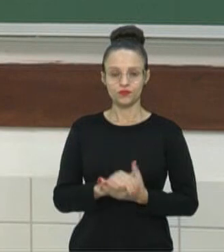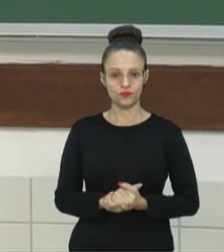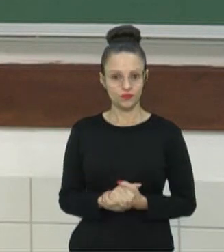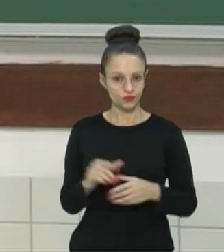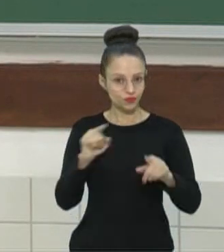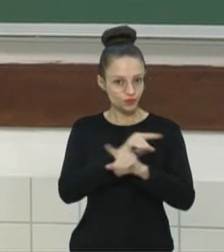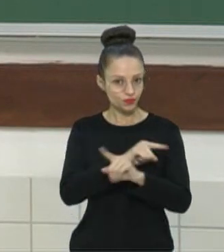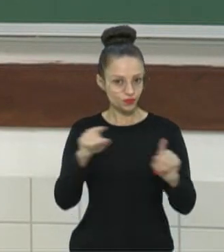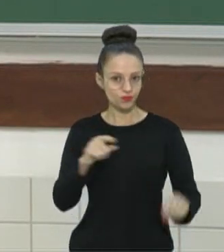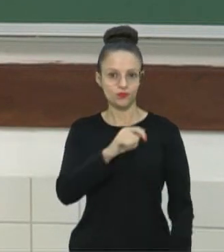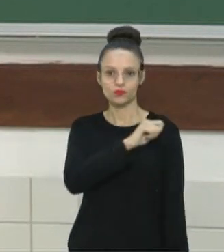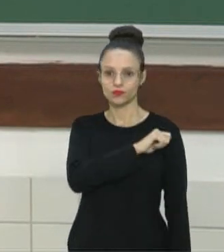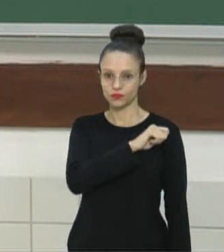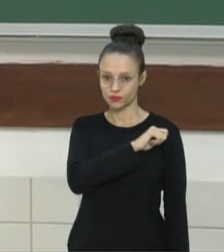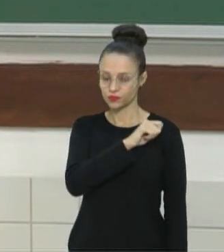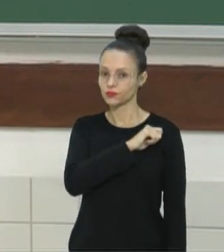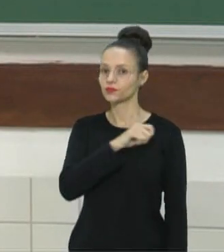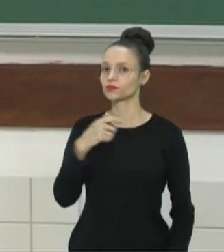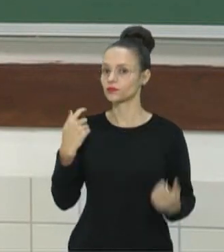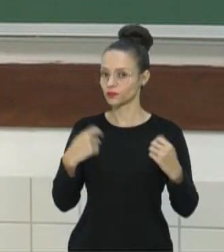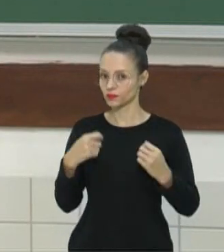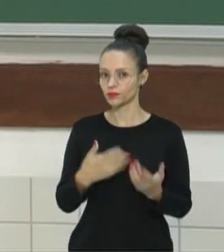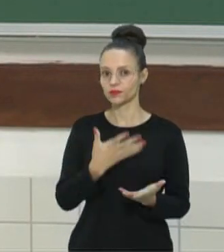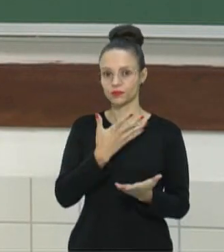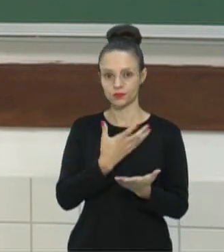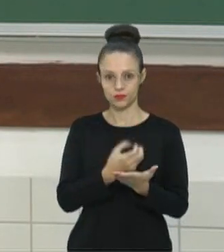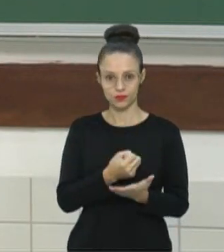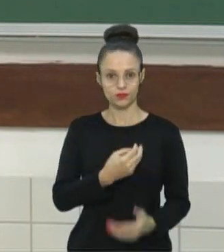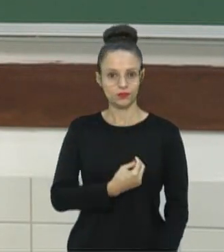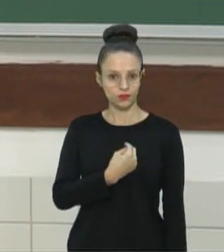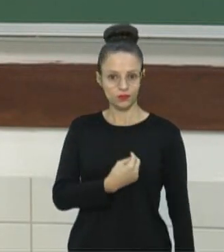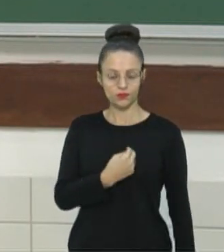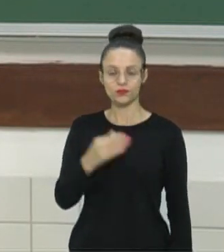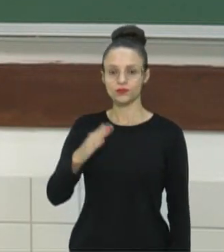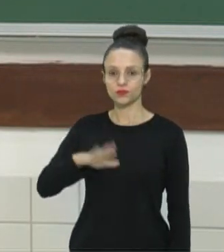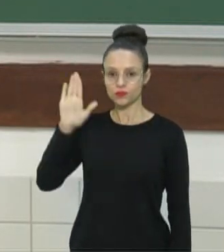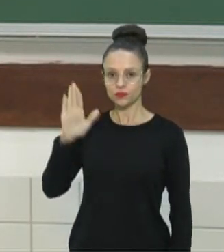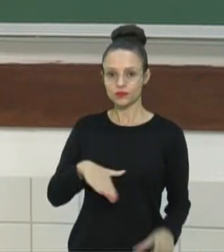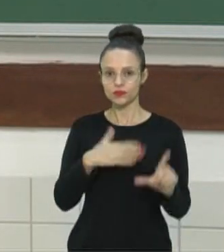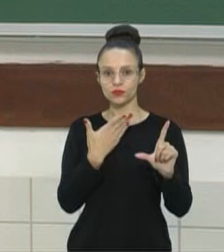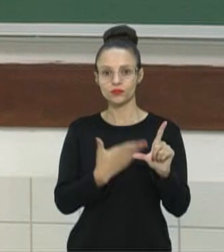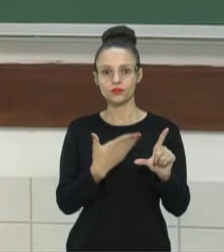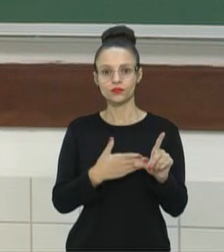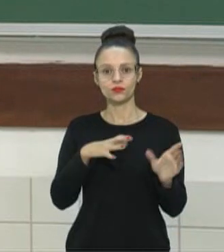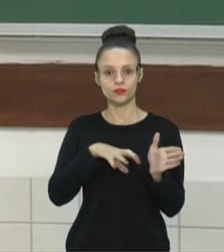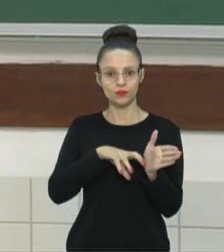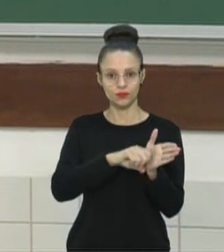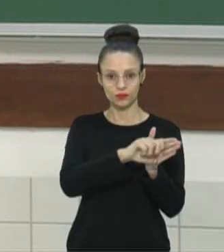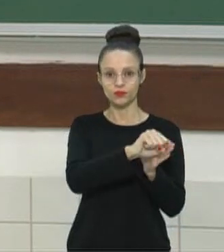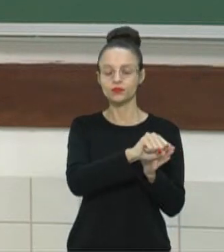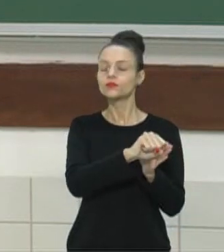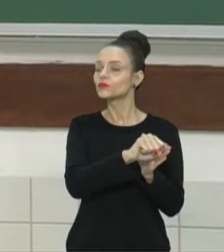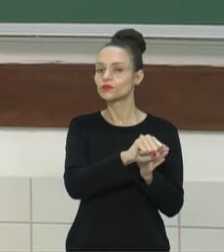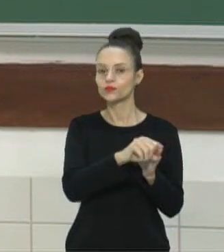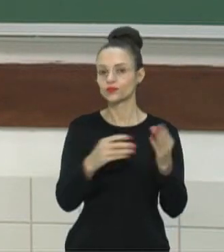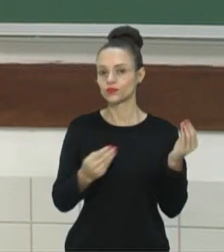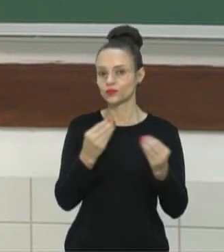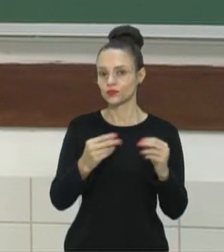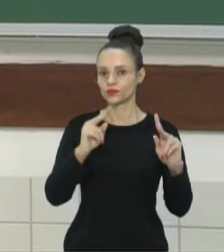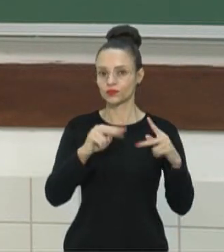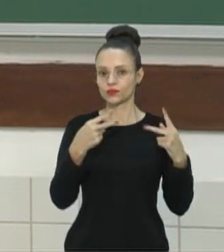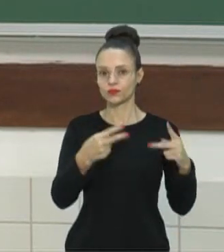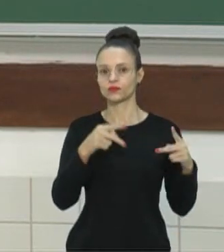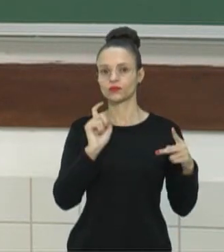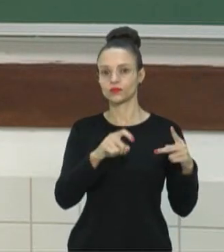Você, aluno, vai no seu registro de frequência no Classroom e basta clicar